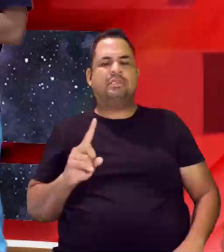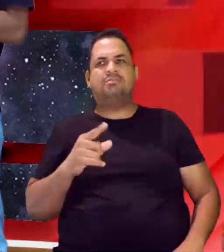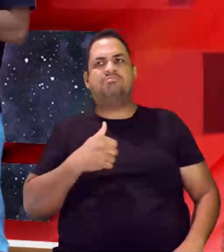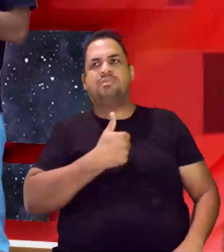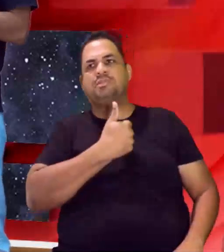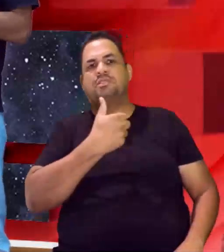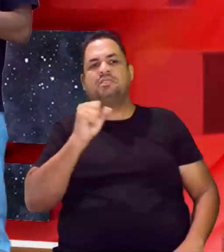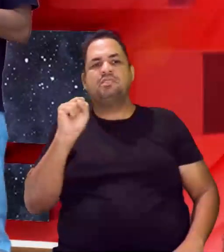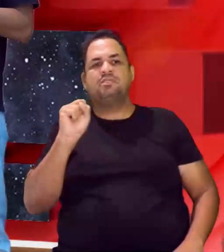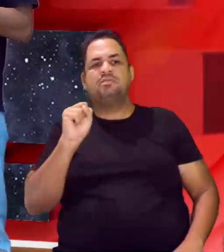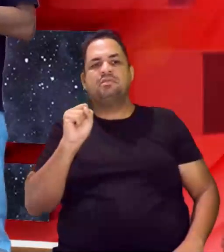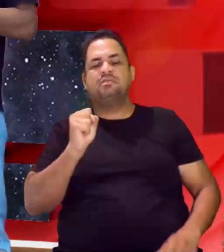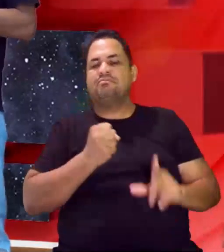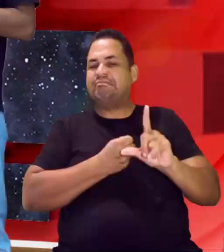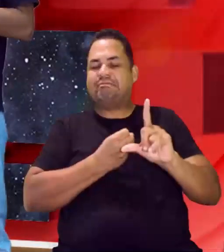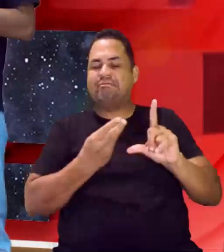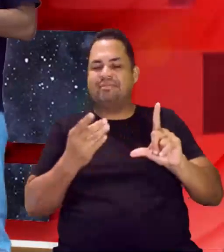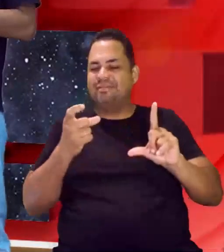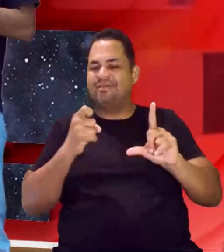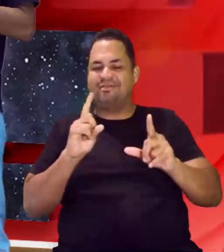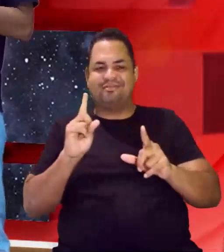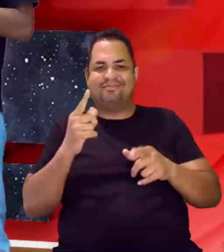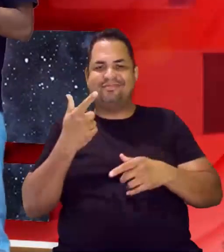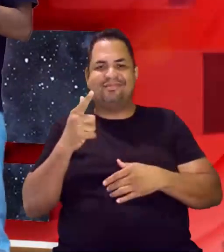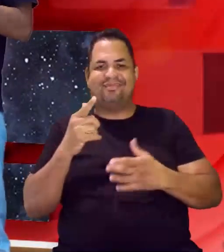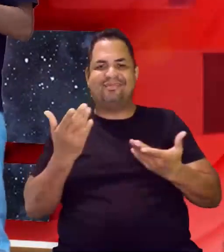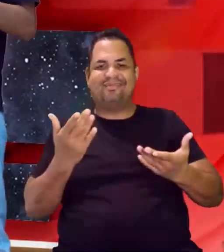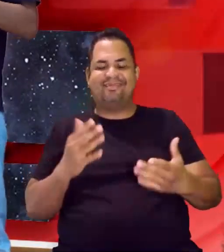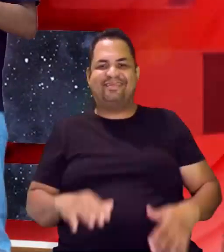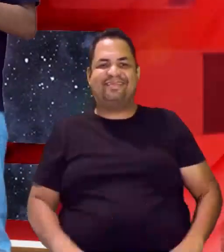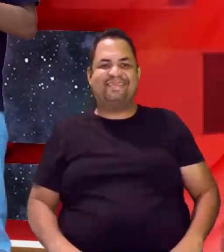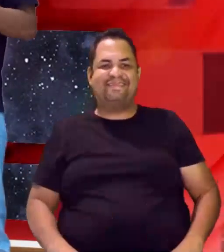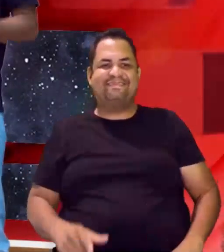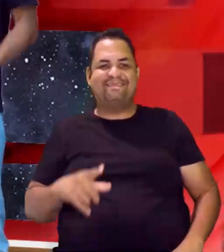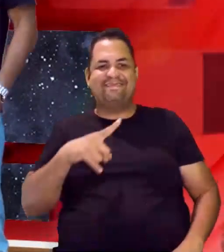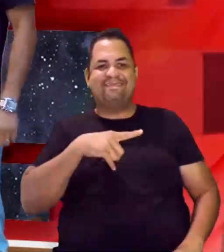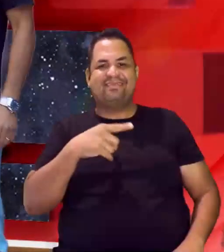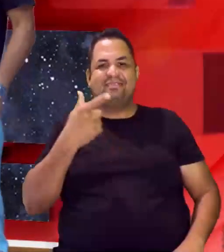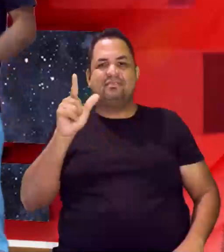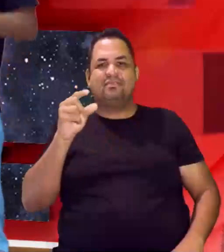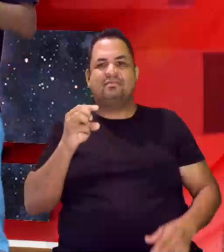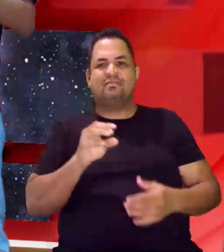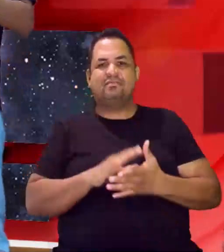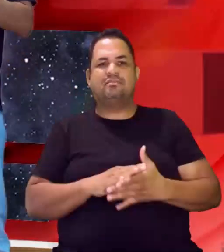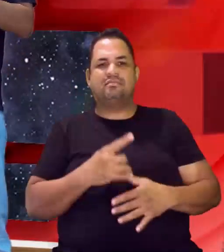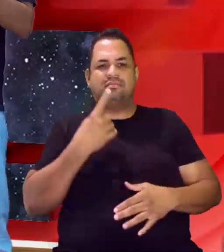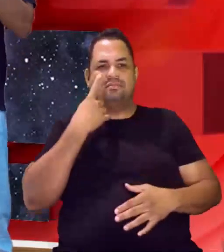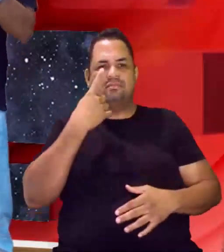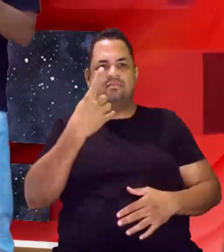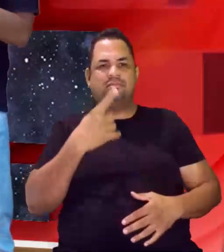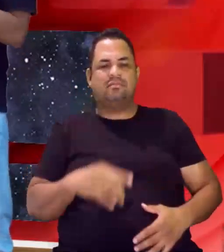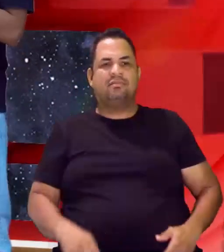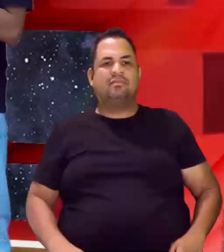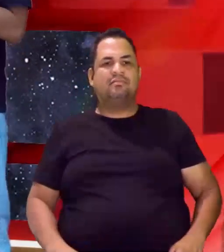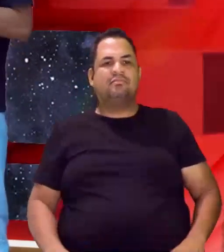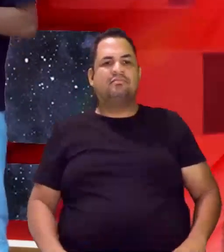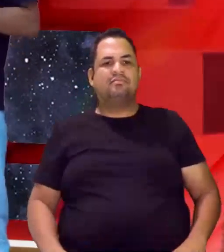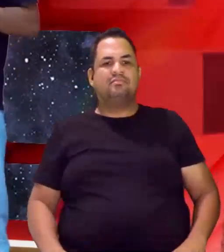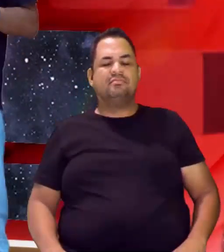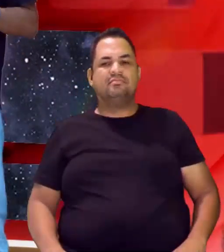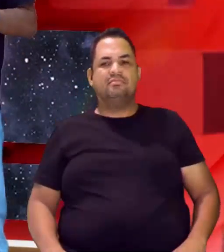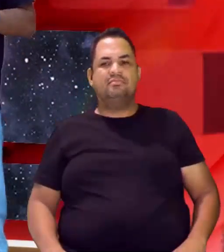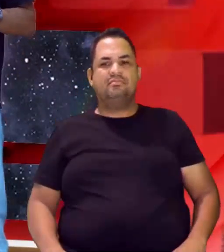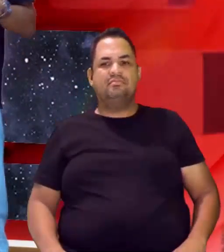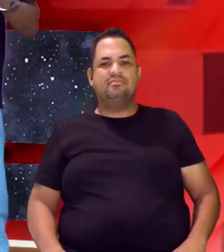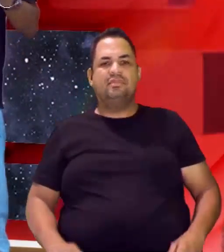aí 18 questões de logaritmo, não vão vir. Então, pronto, né? Mas é aquele... Tem outro mapa. Vamos ver. É aquele diferencial.